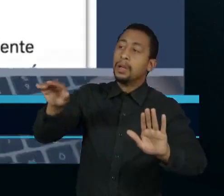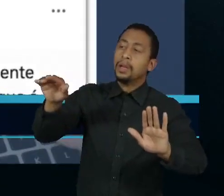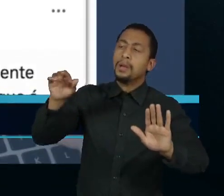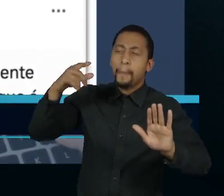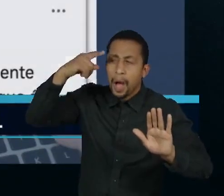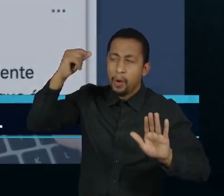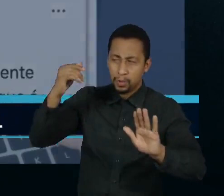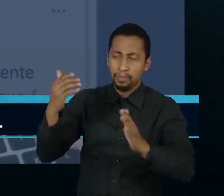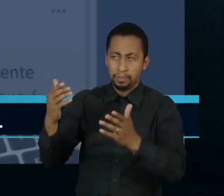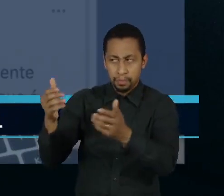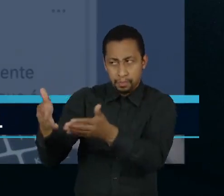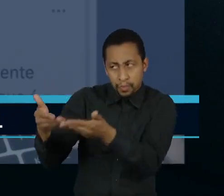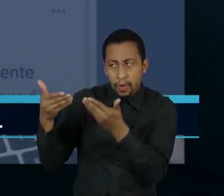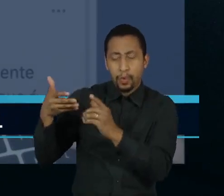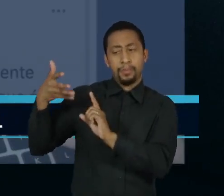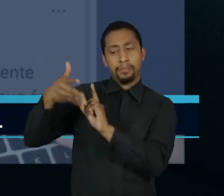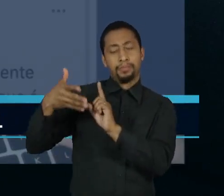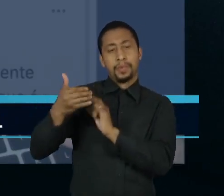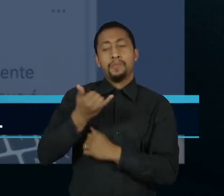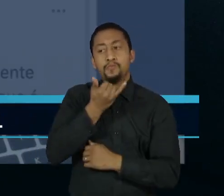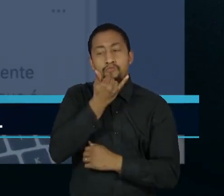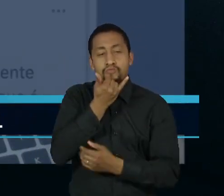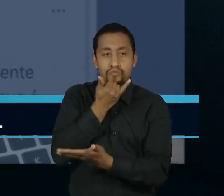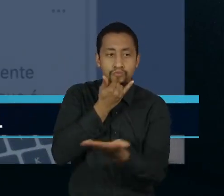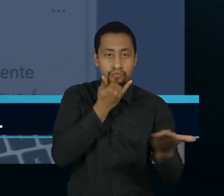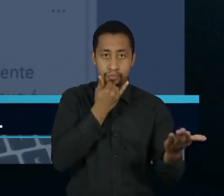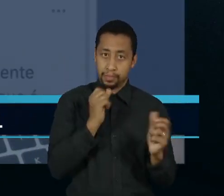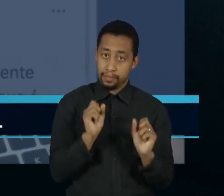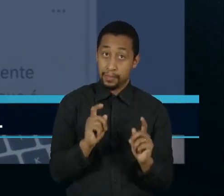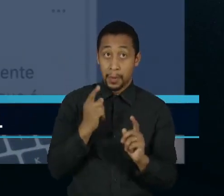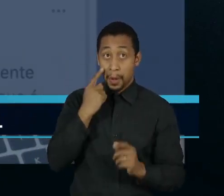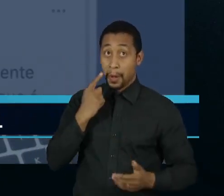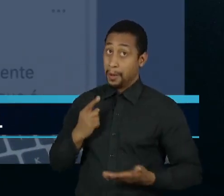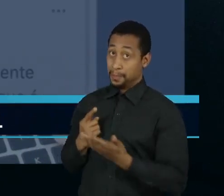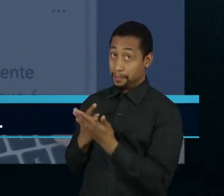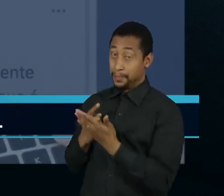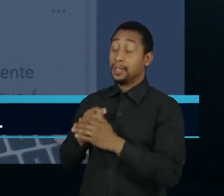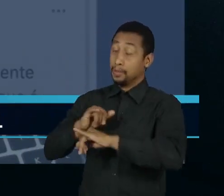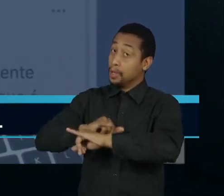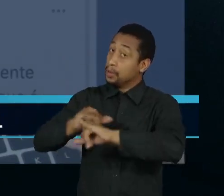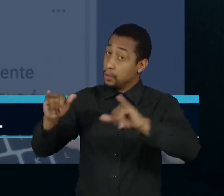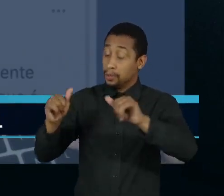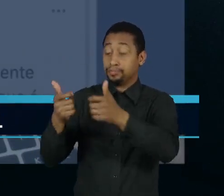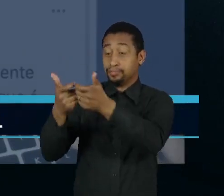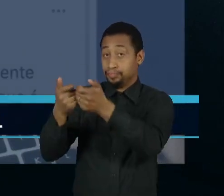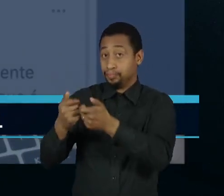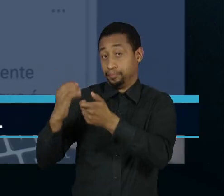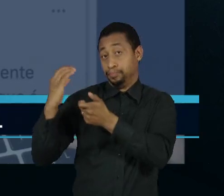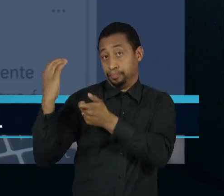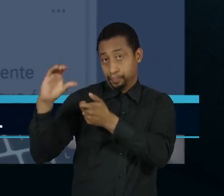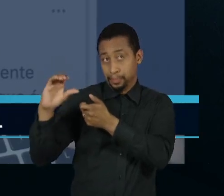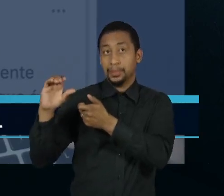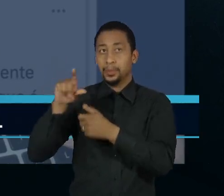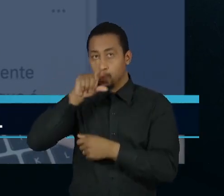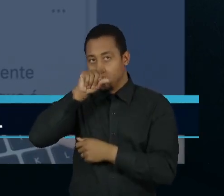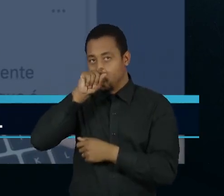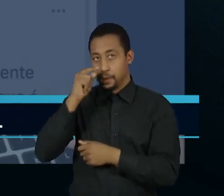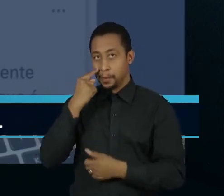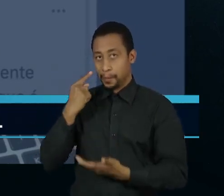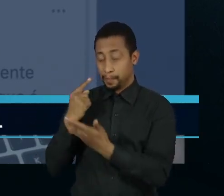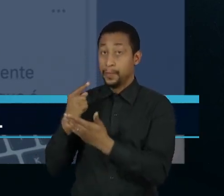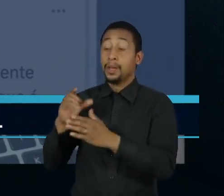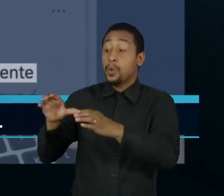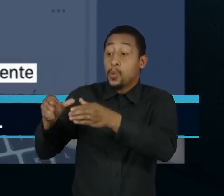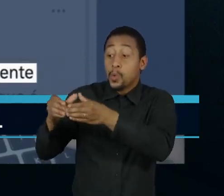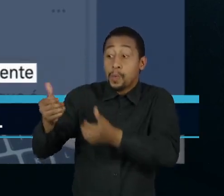por sua vez, já publicou em rede social que, ao usar o termo bolsonarismo, se referia à parcela extremista que promoveu